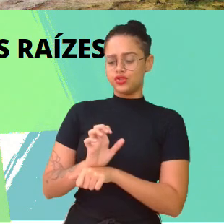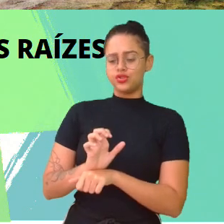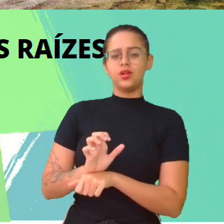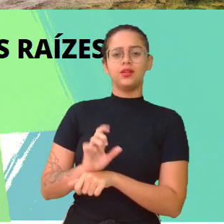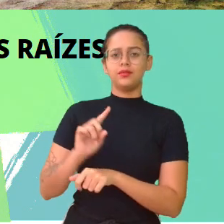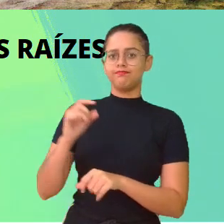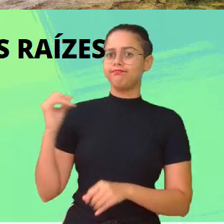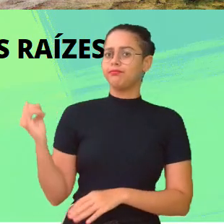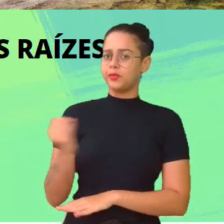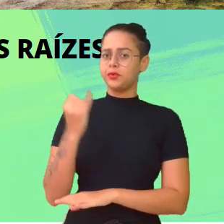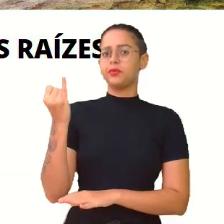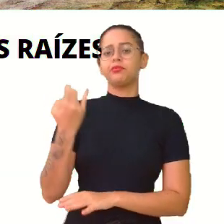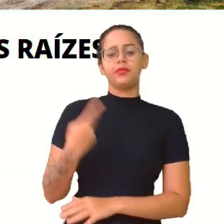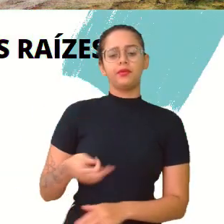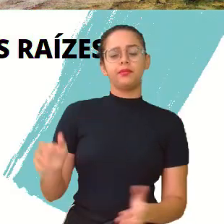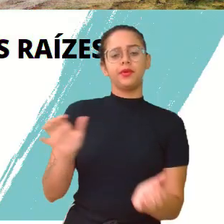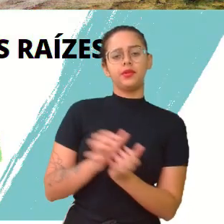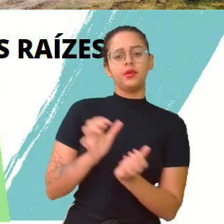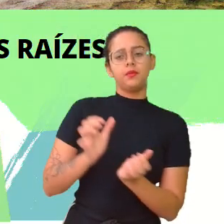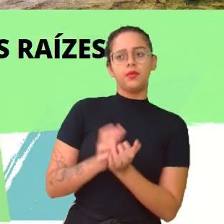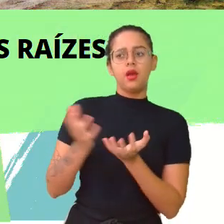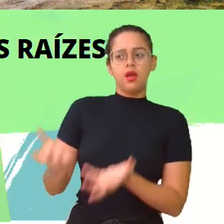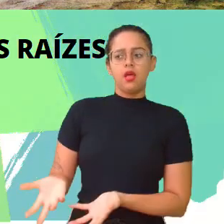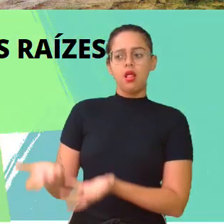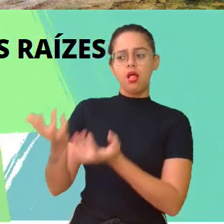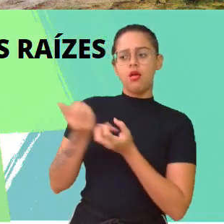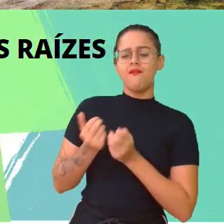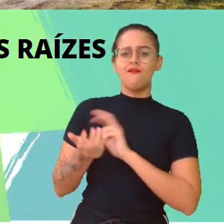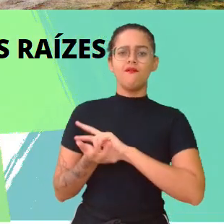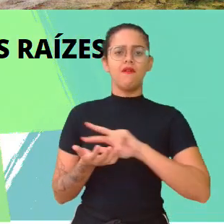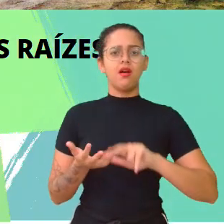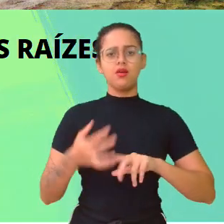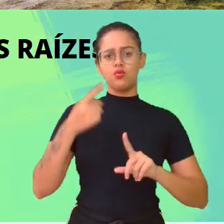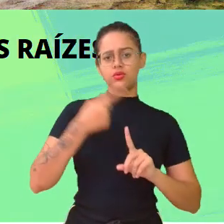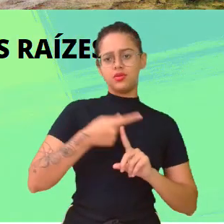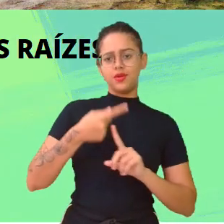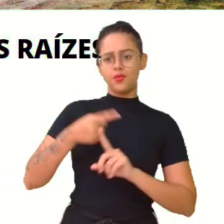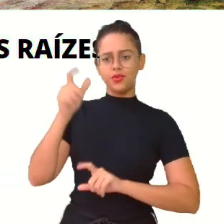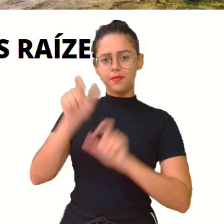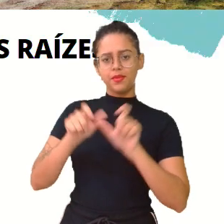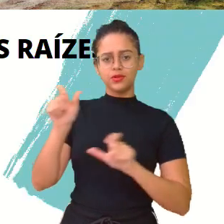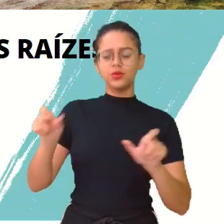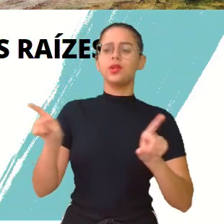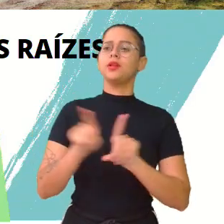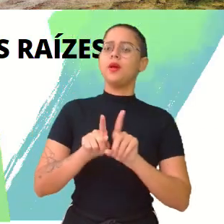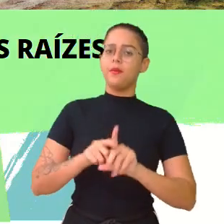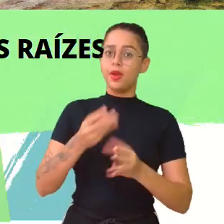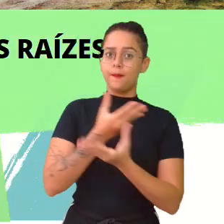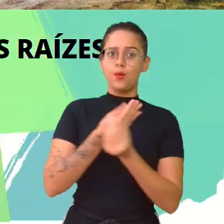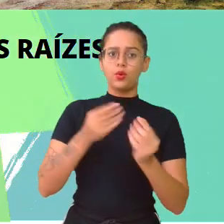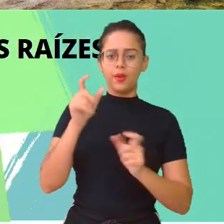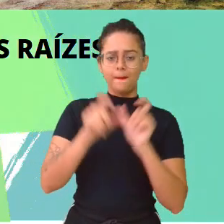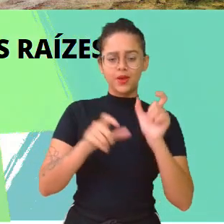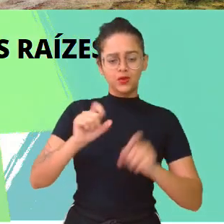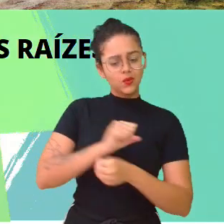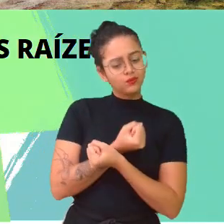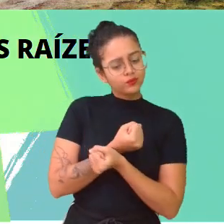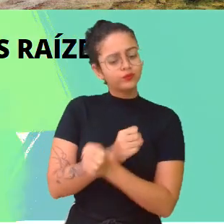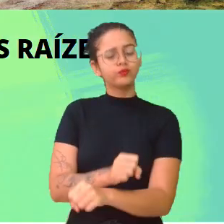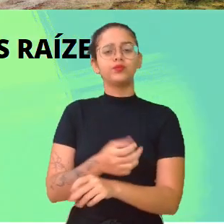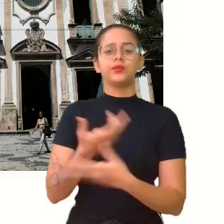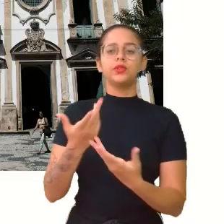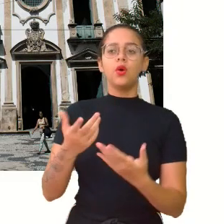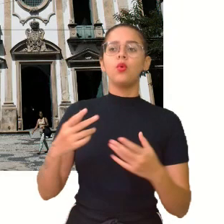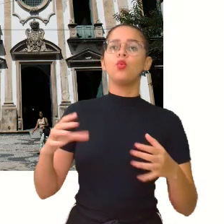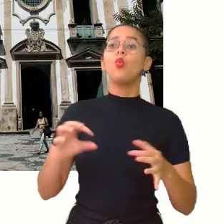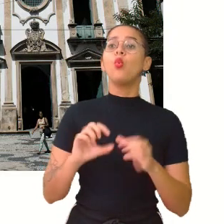muito importante, um estado muito rico, a gente recebeu muitas pessoas e muitas pessoas escravizadas também. Então, faz parte das nossas